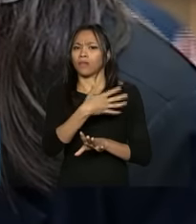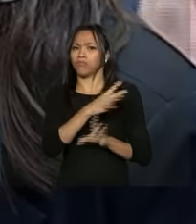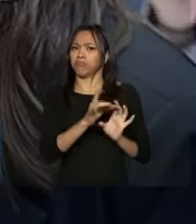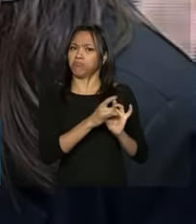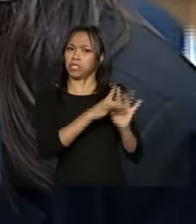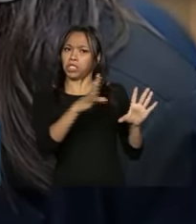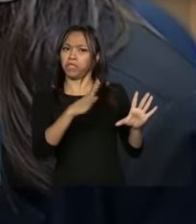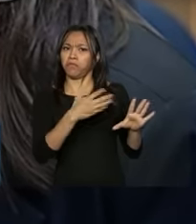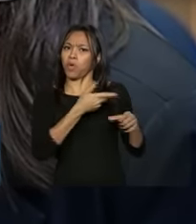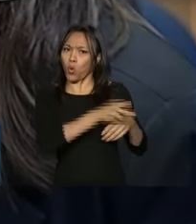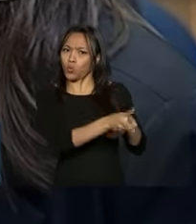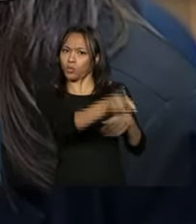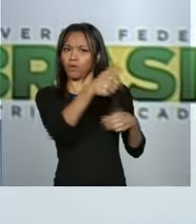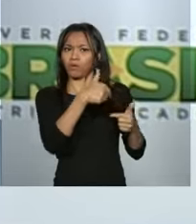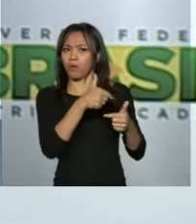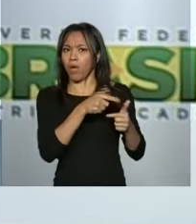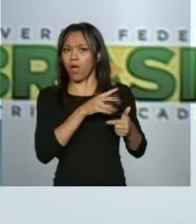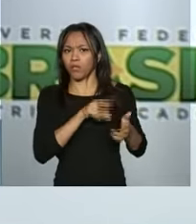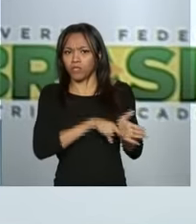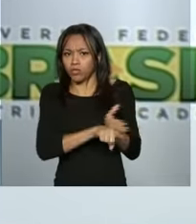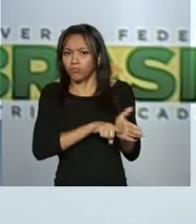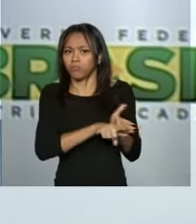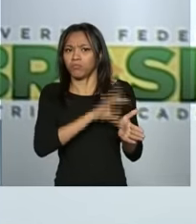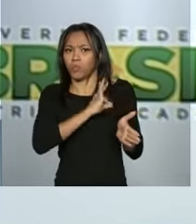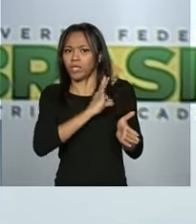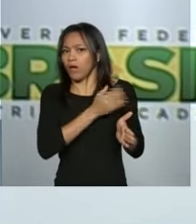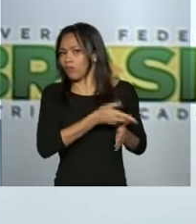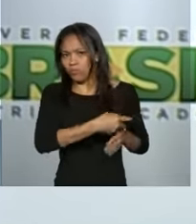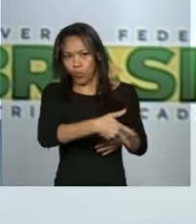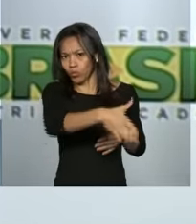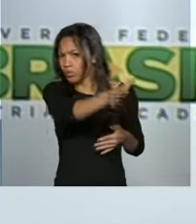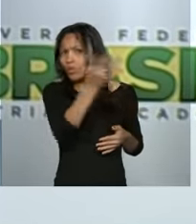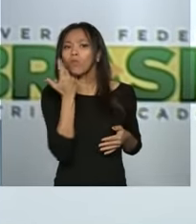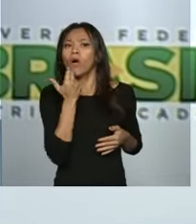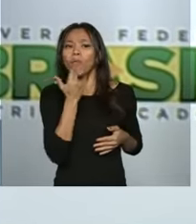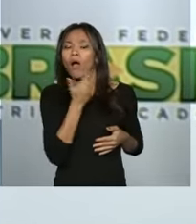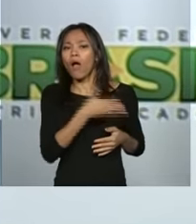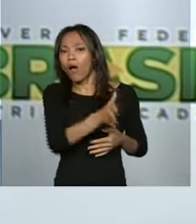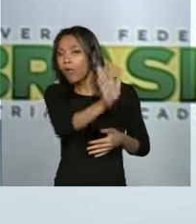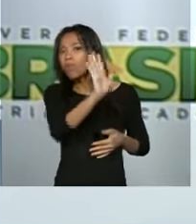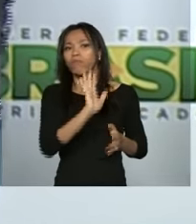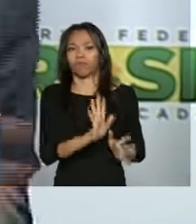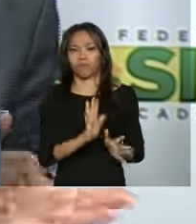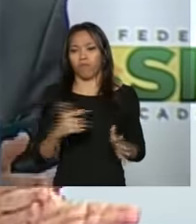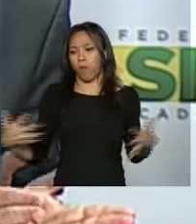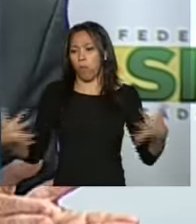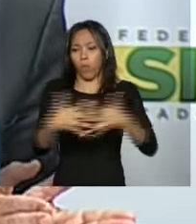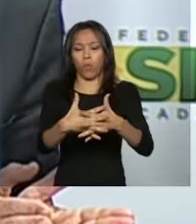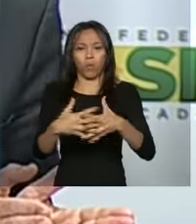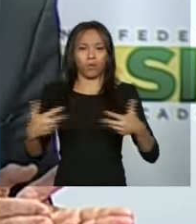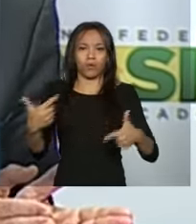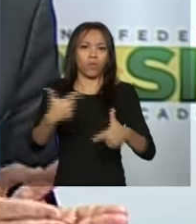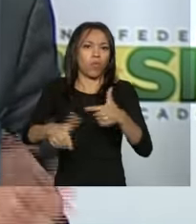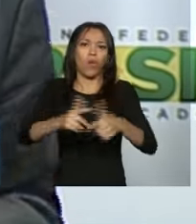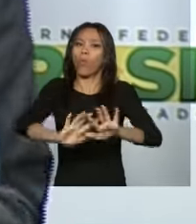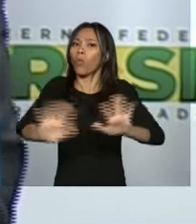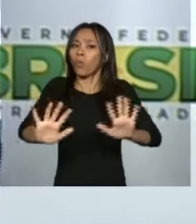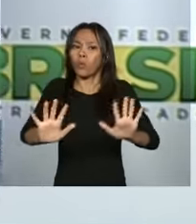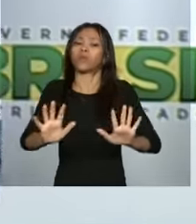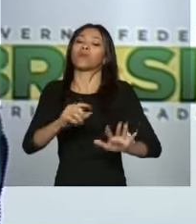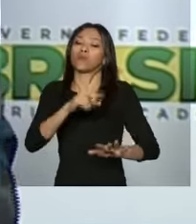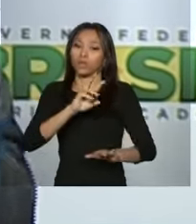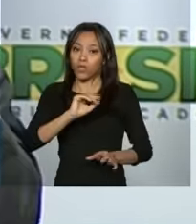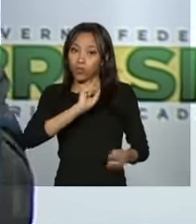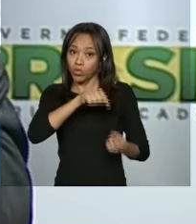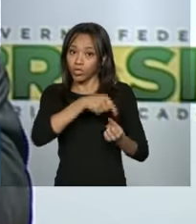órgão de continuar o seu trabalho de investigação de apuração e de tomar responsabilidade inclusive com ressarcimento né